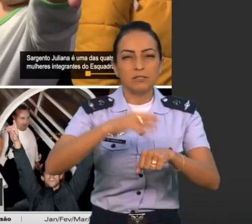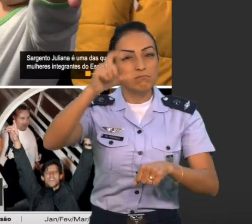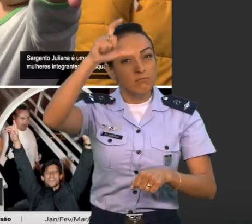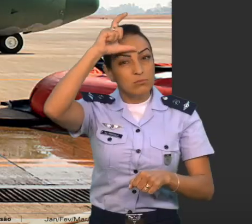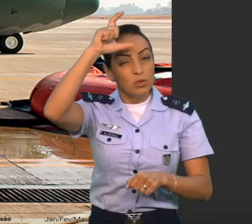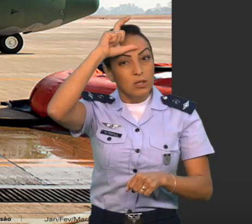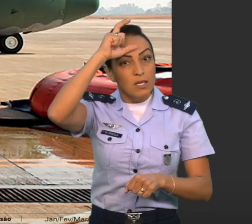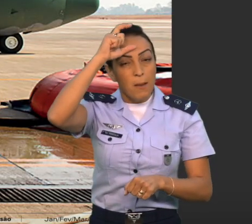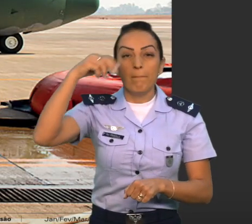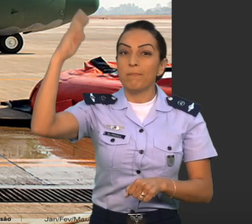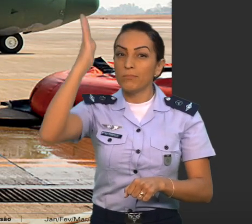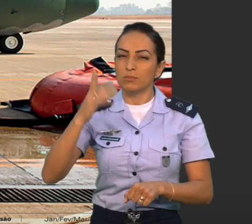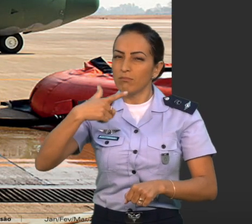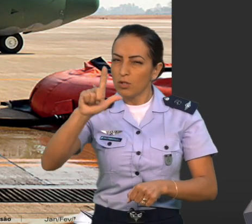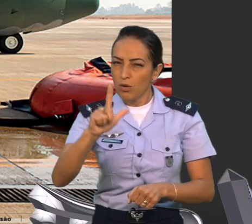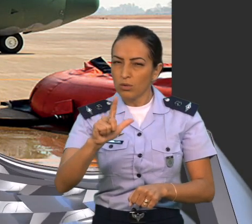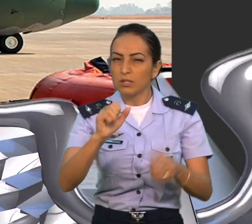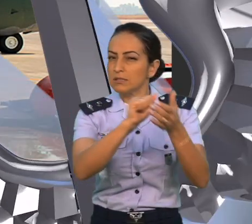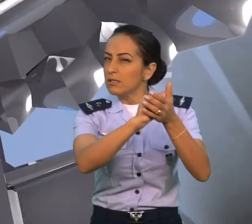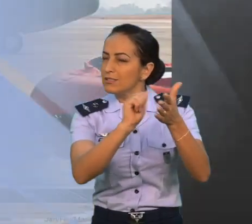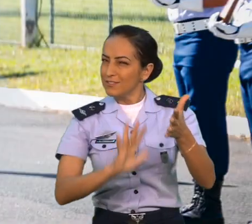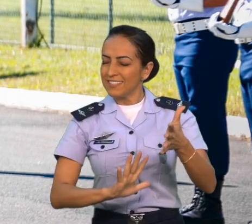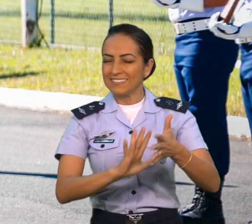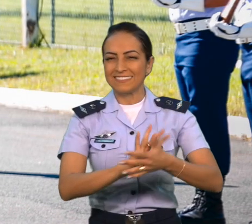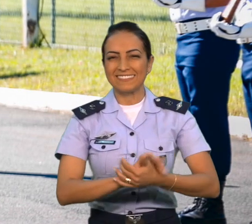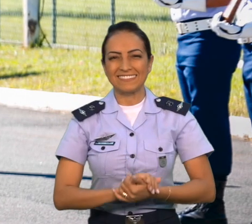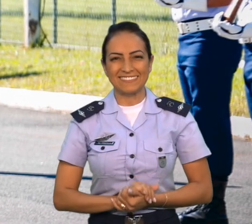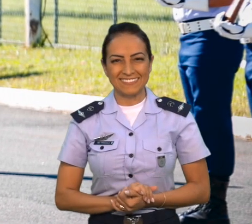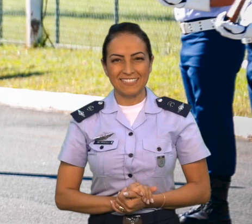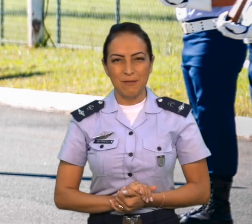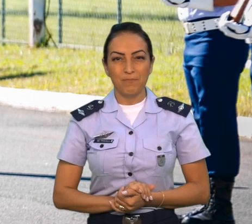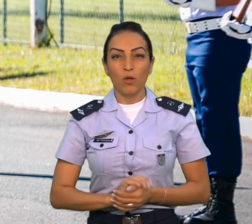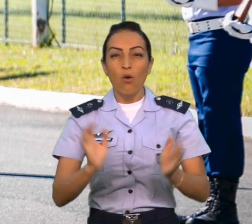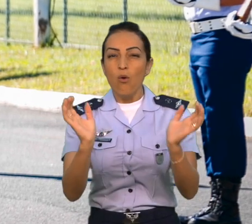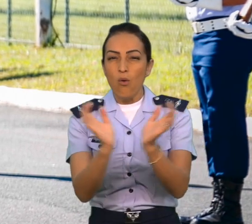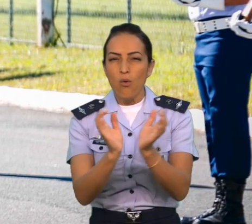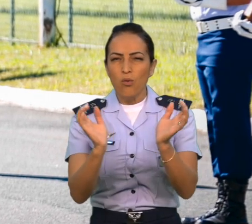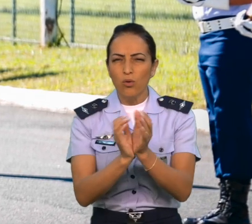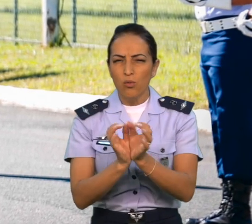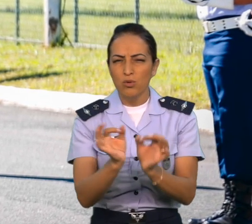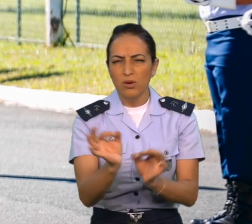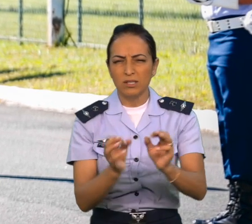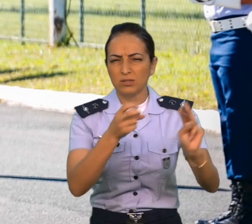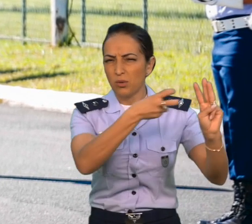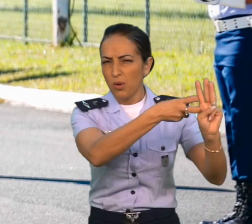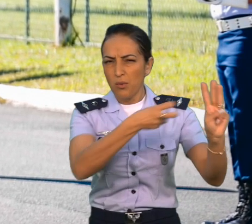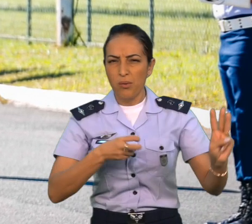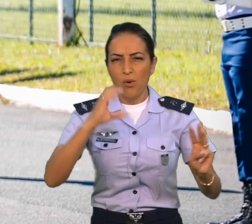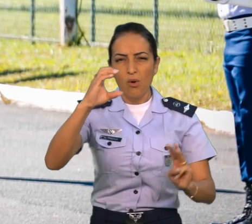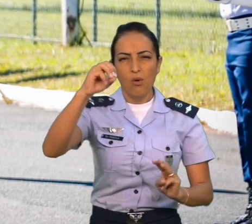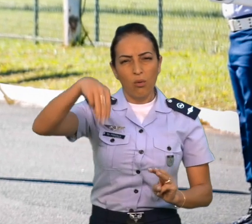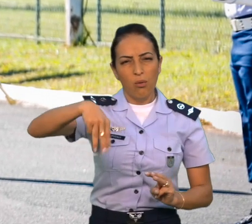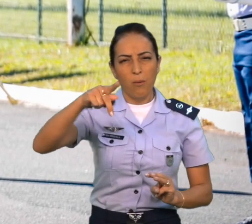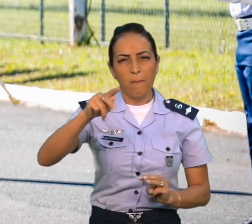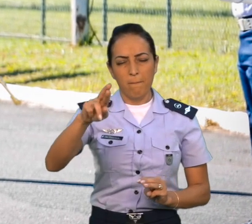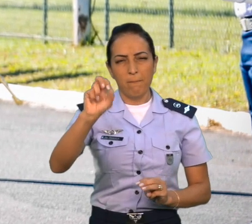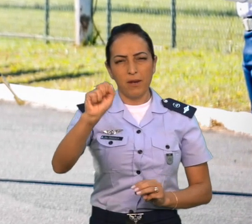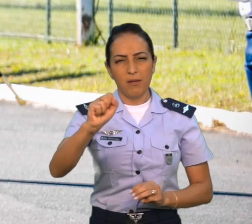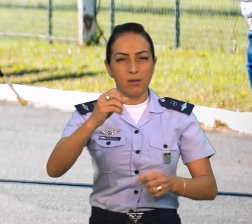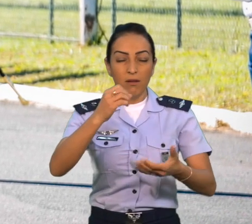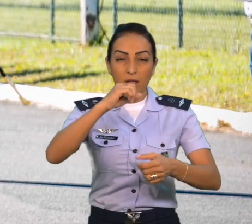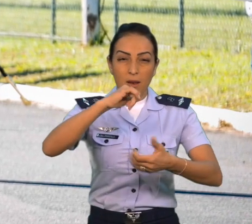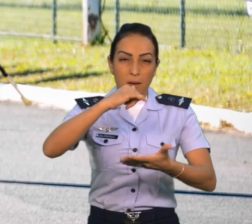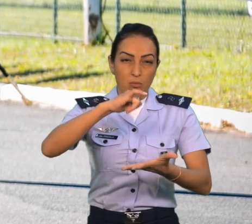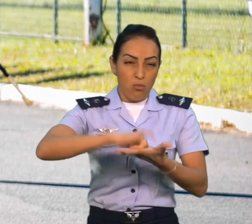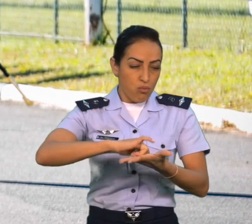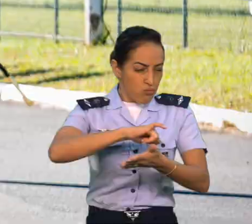para o Brasil, entre outras matérias. O Comando de Preparo, COMPREP, celebrou na Base Aérea de Brasília